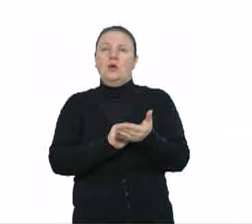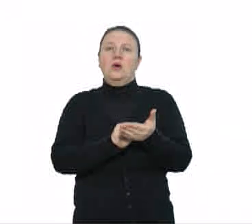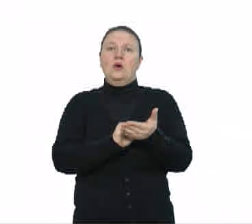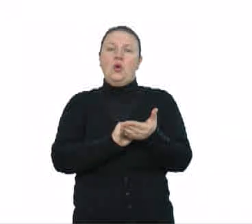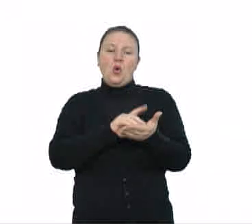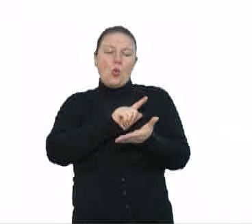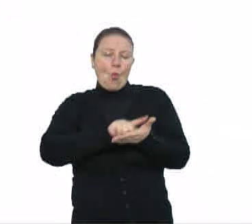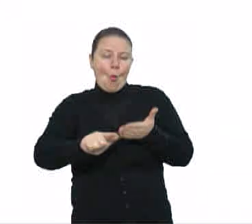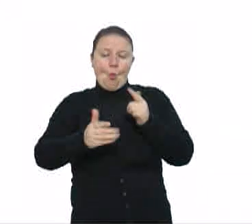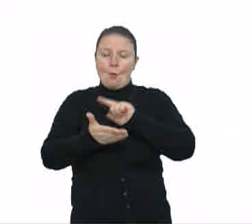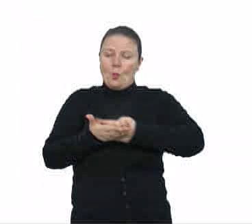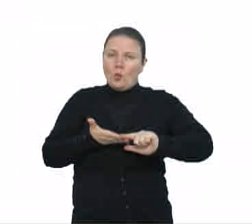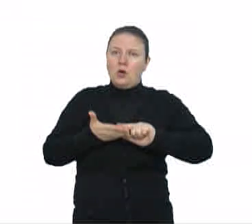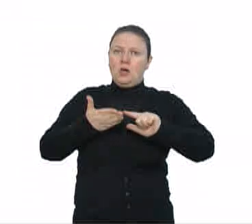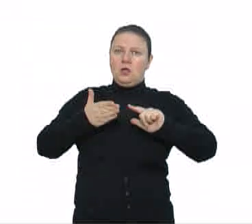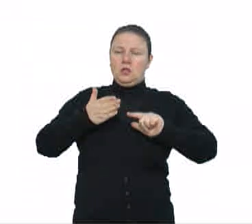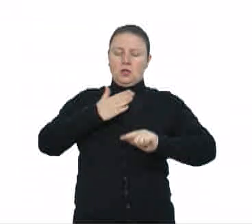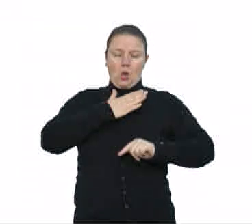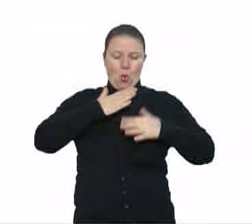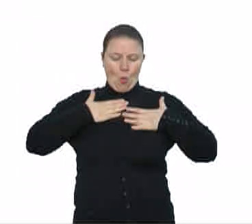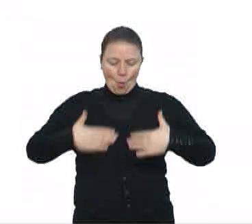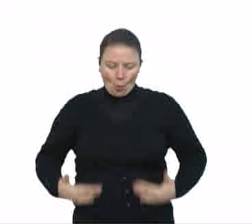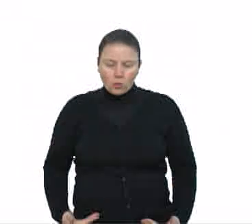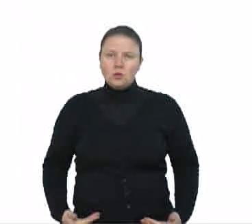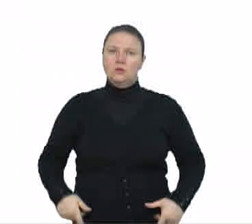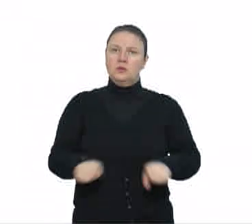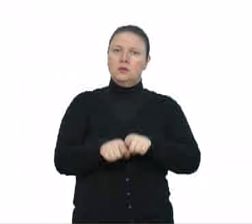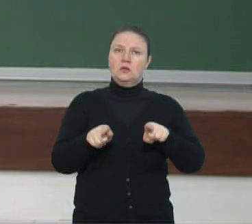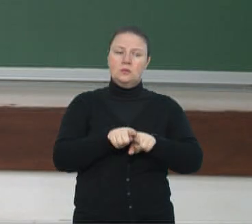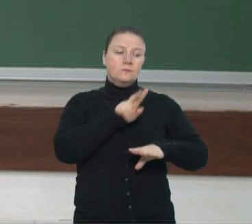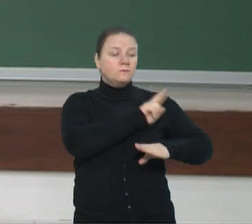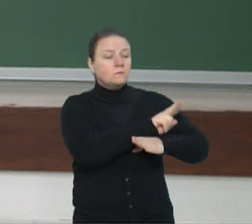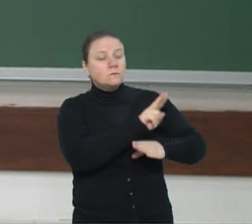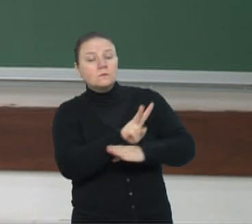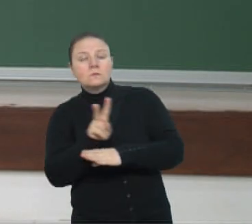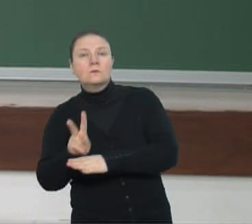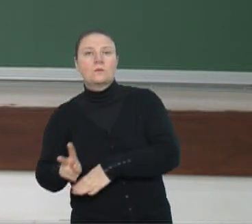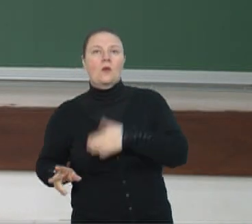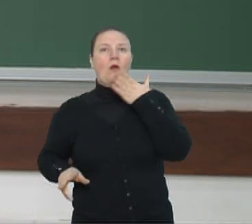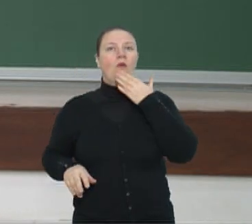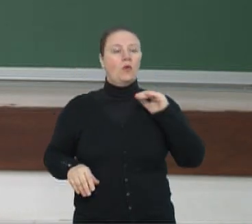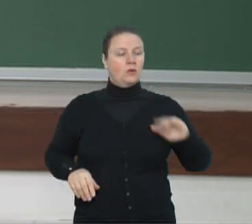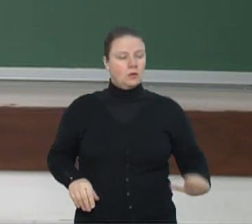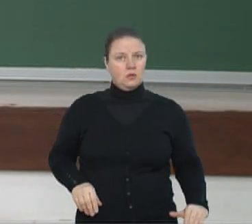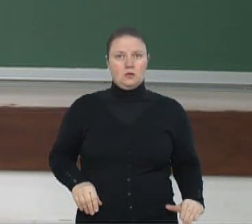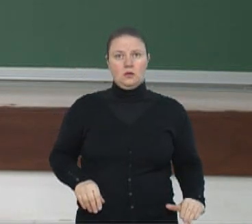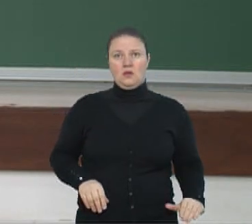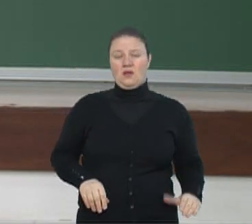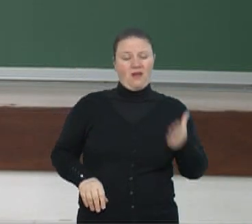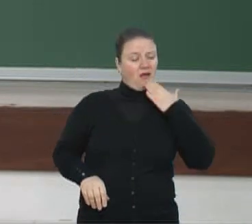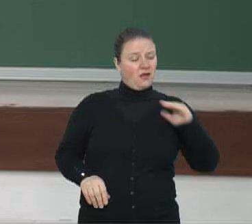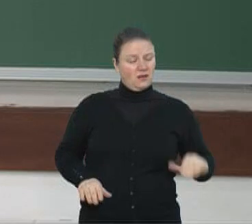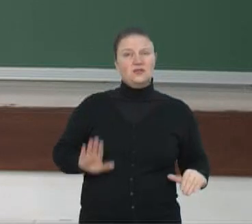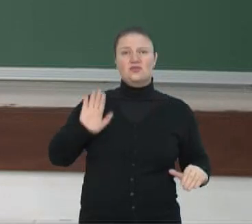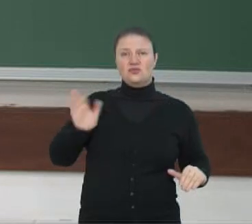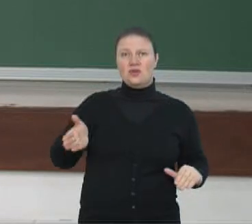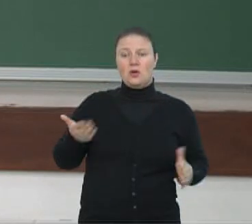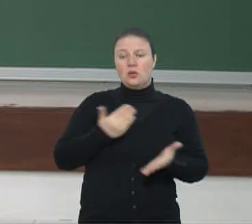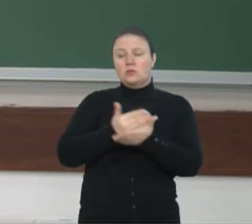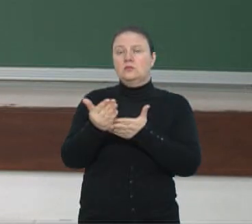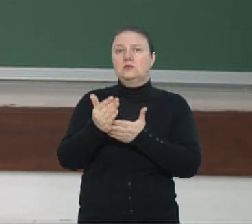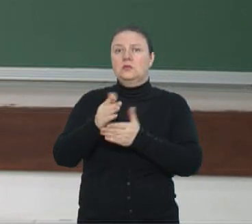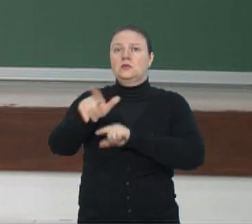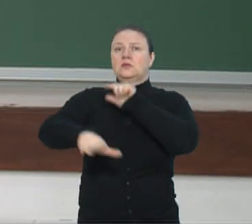limpeza, saneamento, educação e o cuidado com as crianças, que ficavam muitas vezes ou já iam trabalhar nas fábricas ou ficavam abandonadas nas